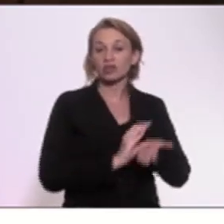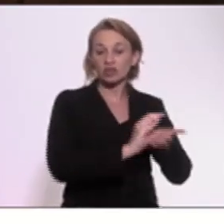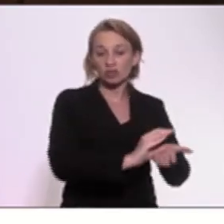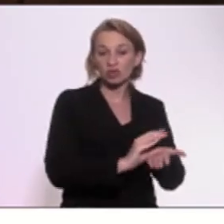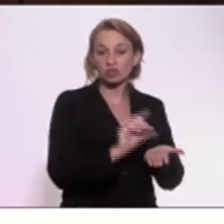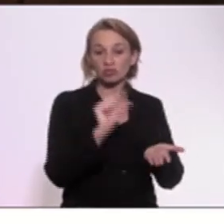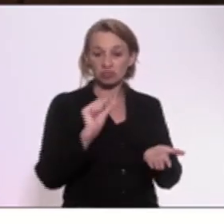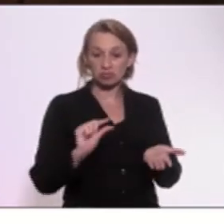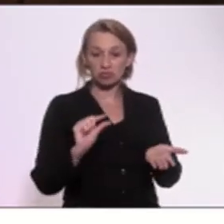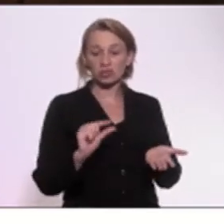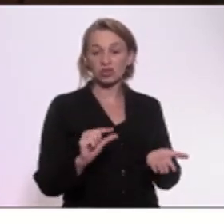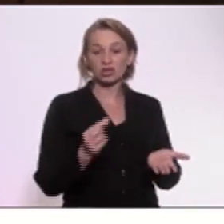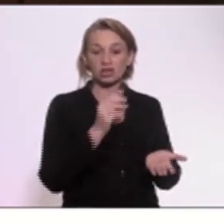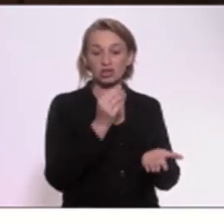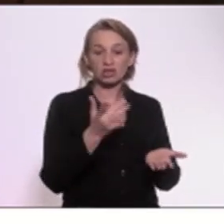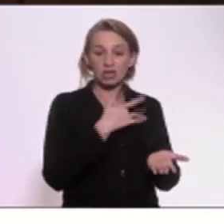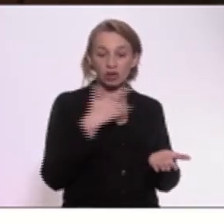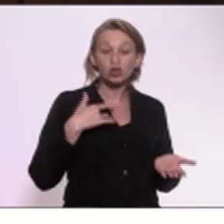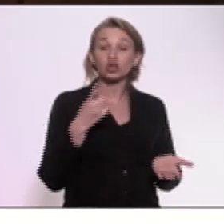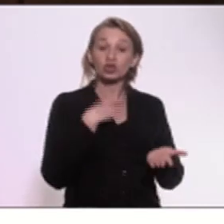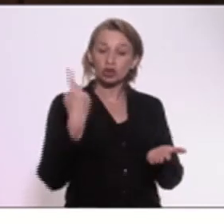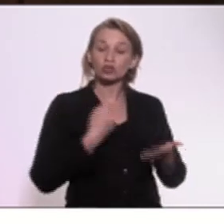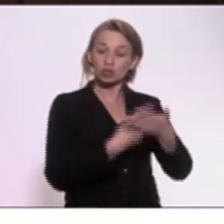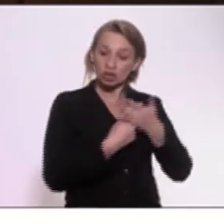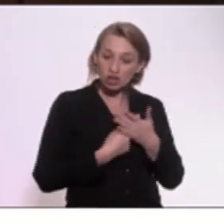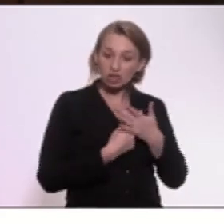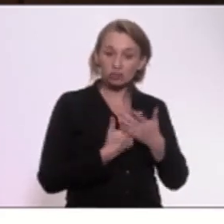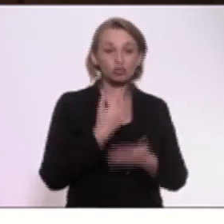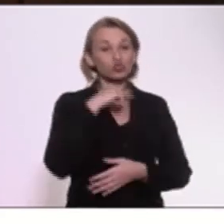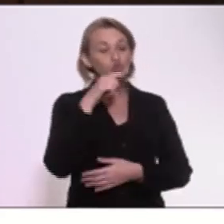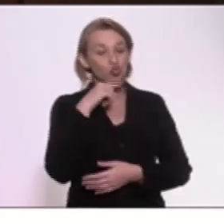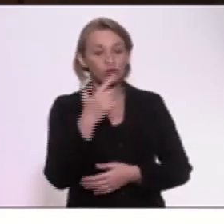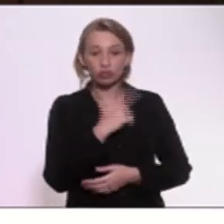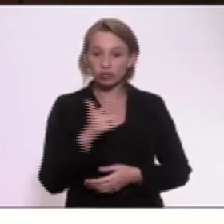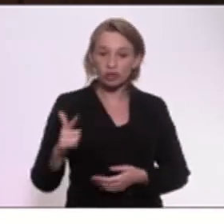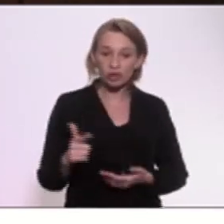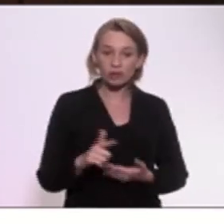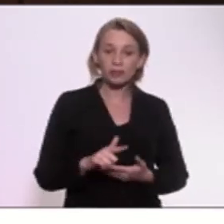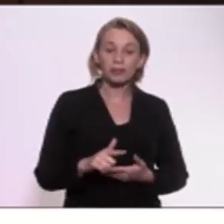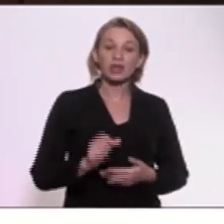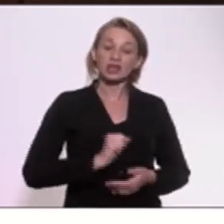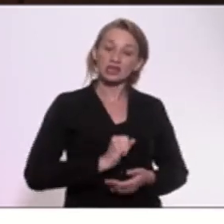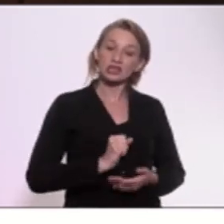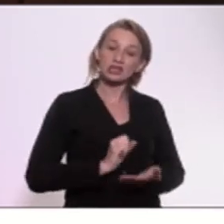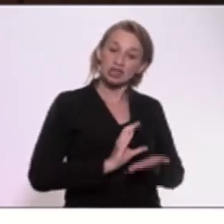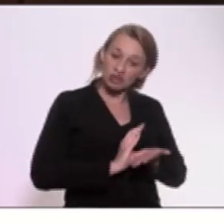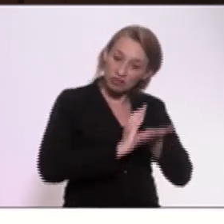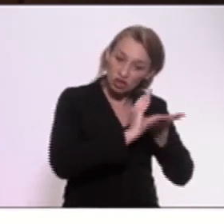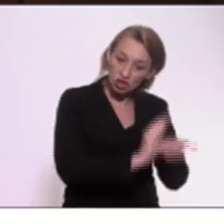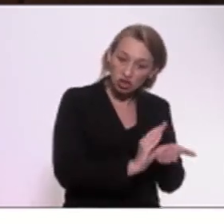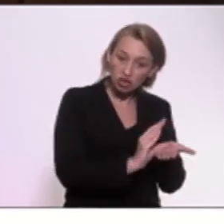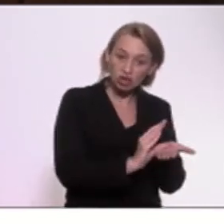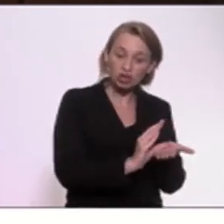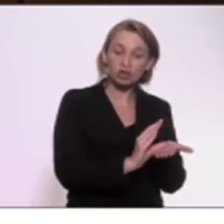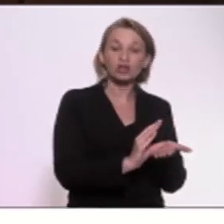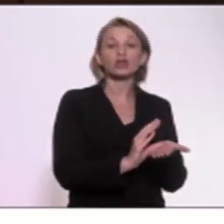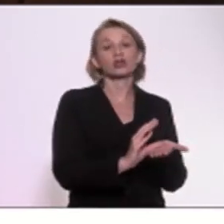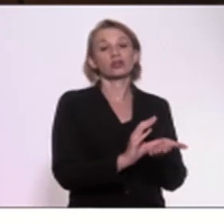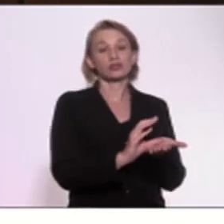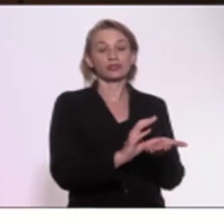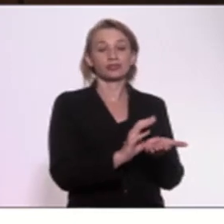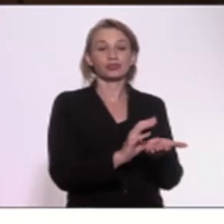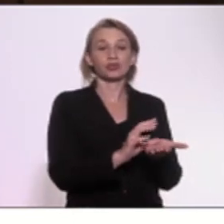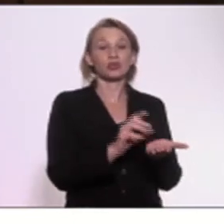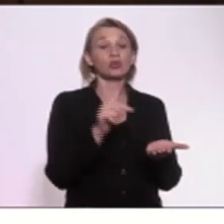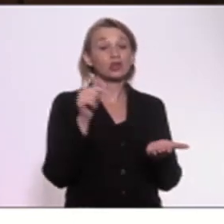mínimo em saúde. A gente defende, e não tem dúvidas, de que se investindo o que constitucionalmente está